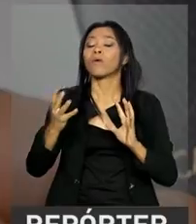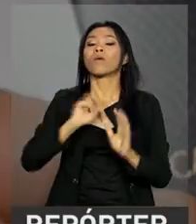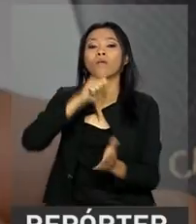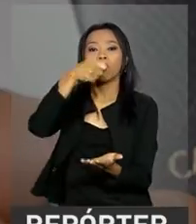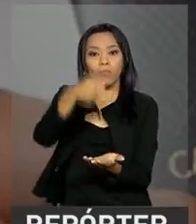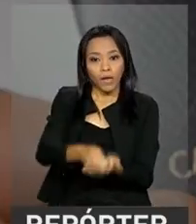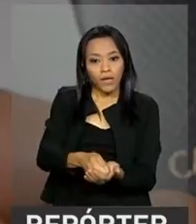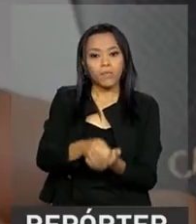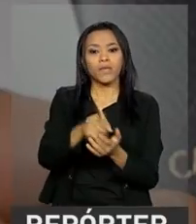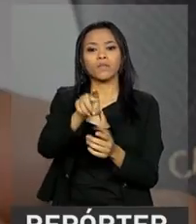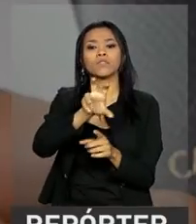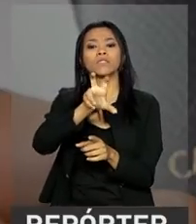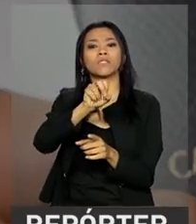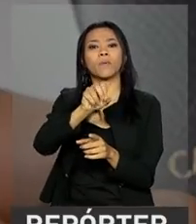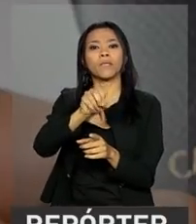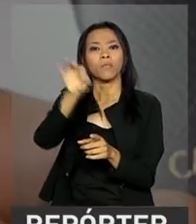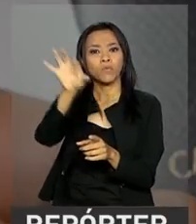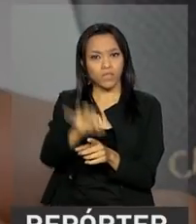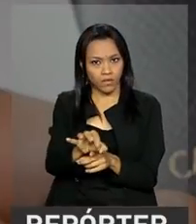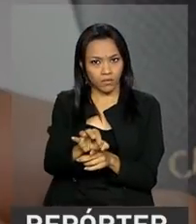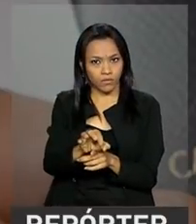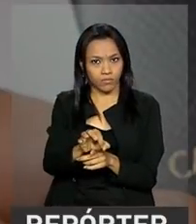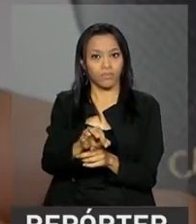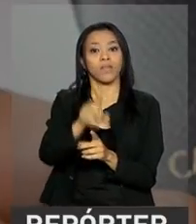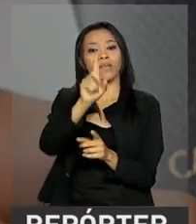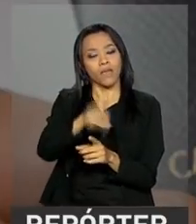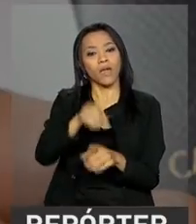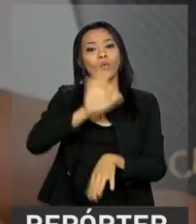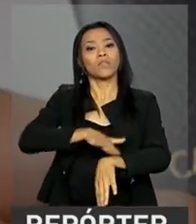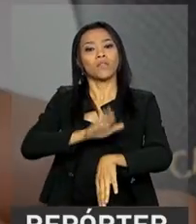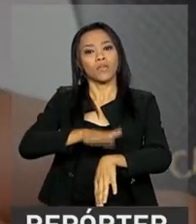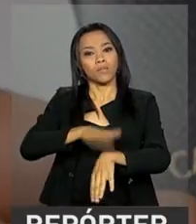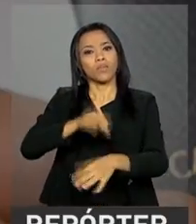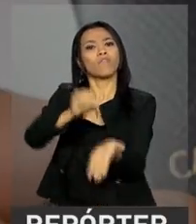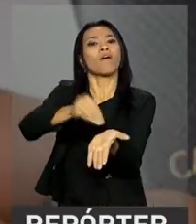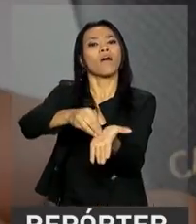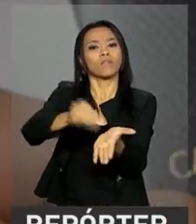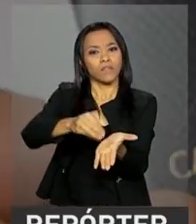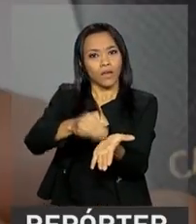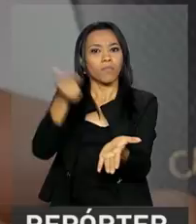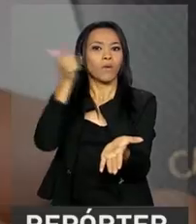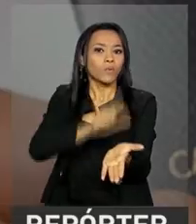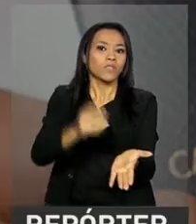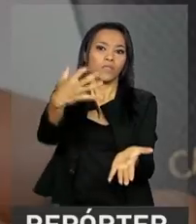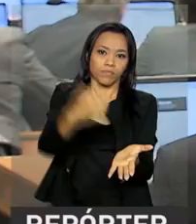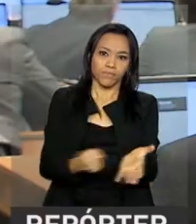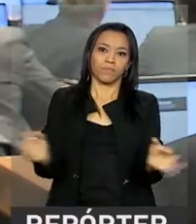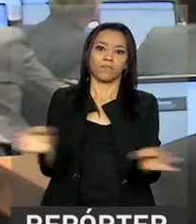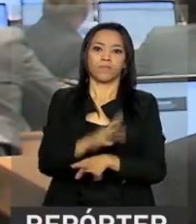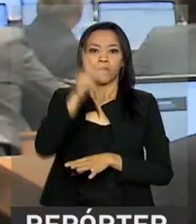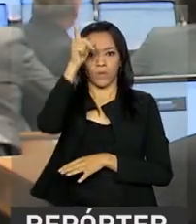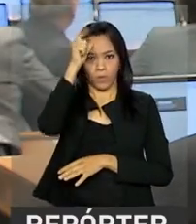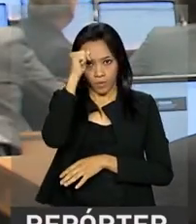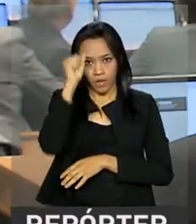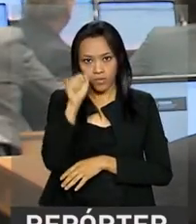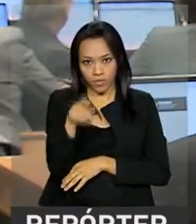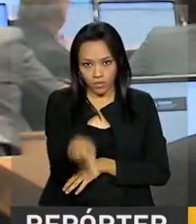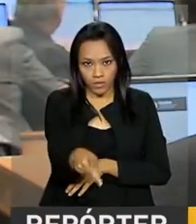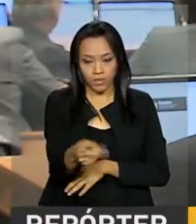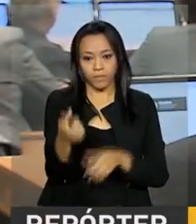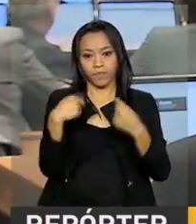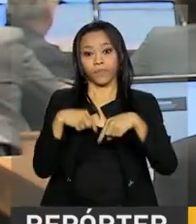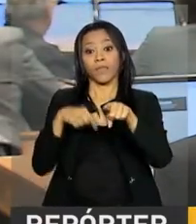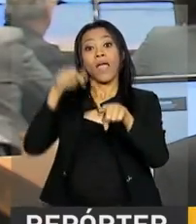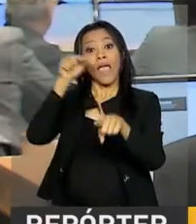pedágio de 50% sobre o tempo de contribuição que faltar para requerer a aposentadoria é a terceira audiência